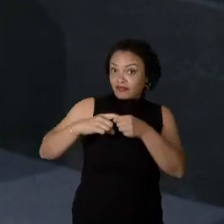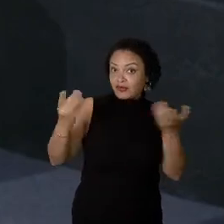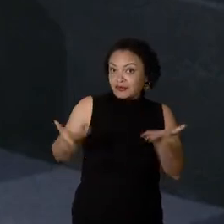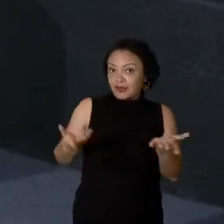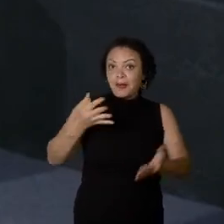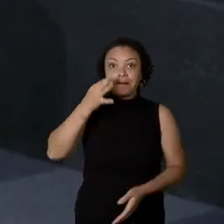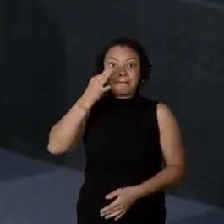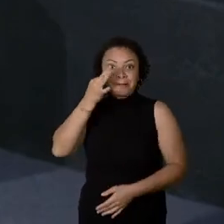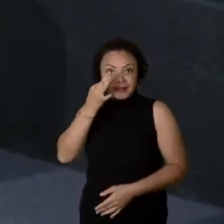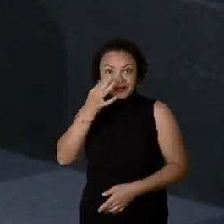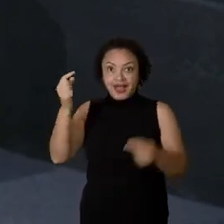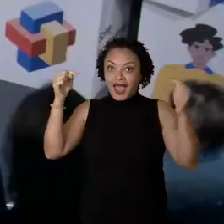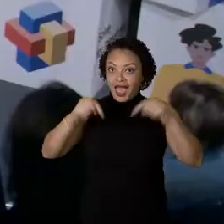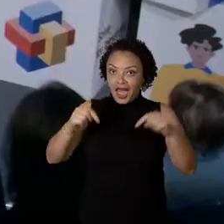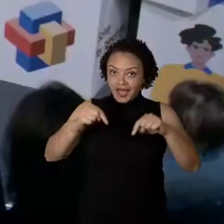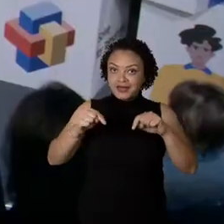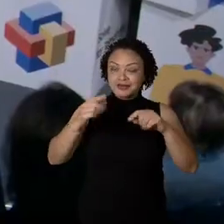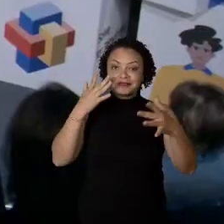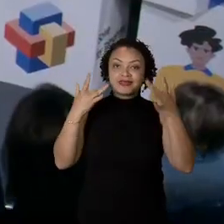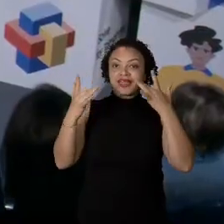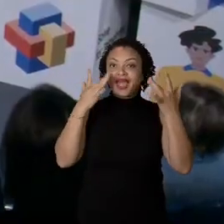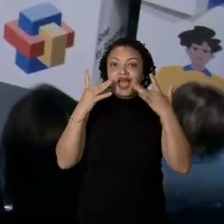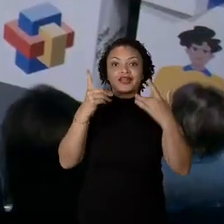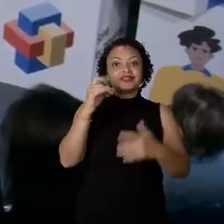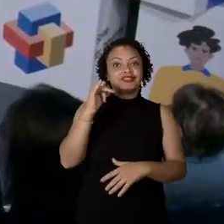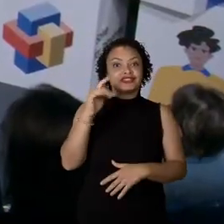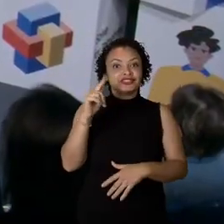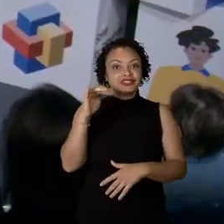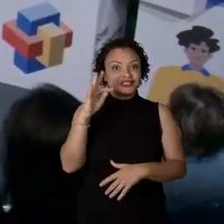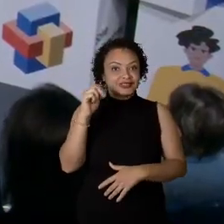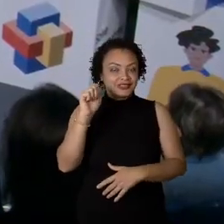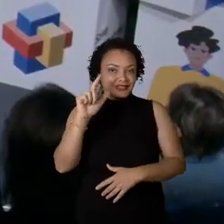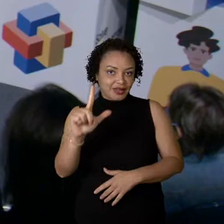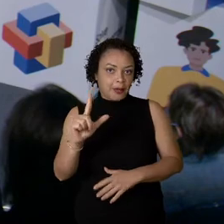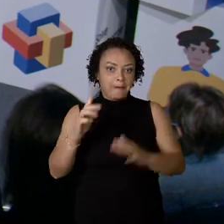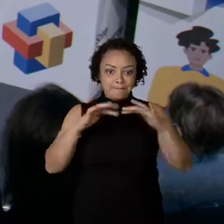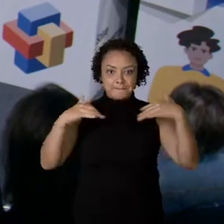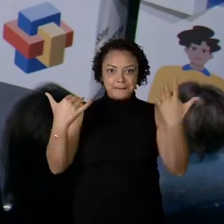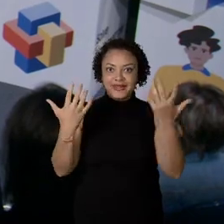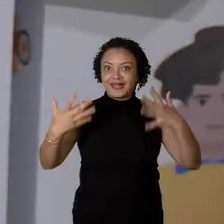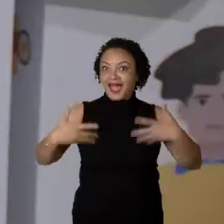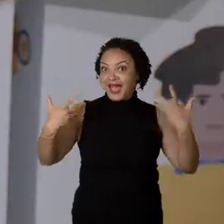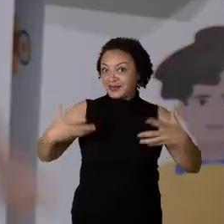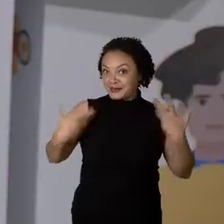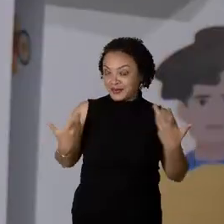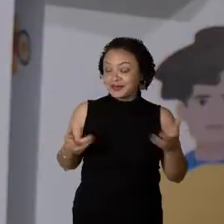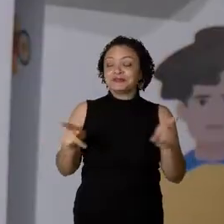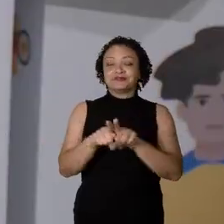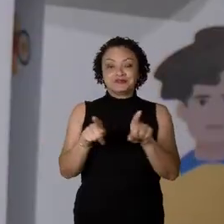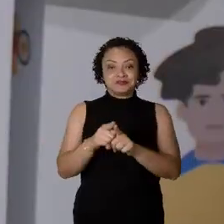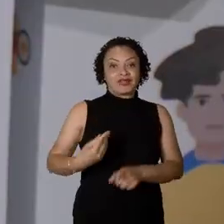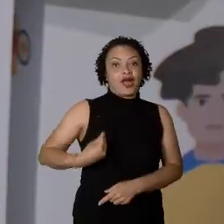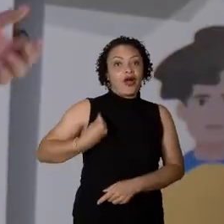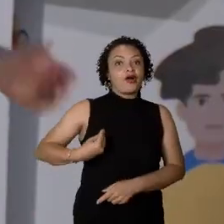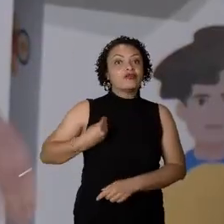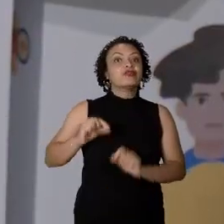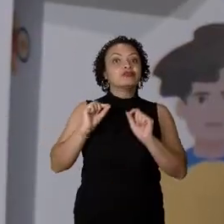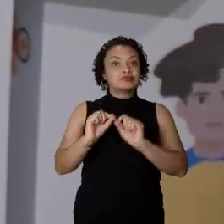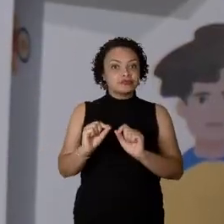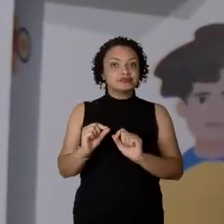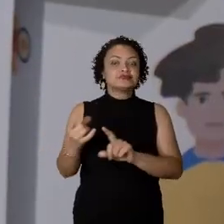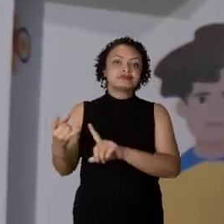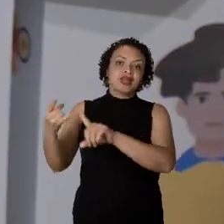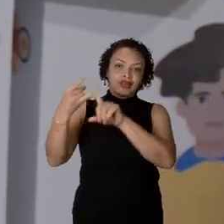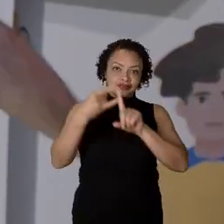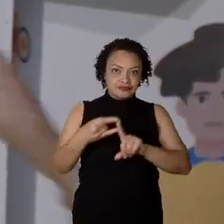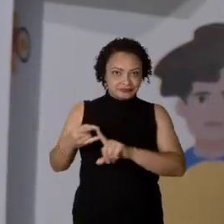do Teatro Digital Pamplona, em São Paulo, com uma plateia super animada. Também estamos ao vivo para o universo online através do